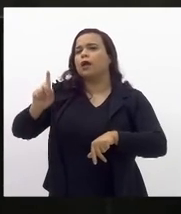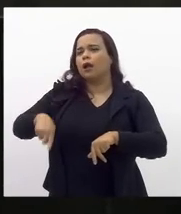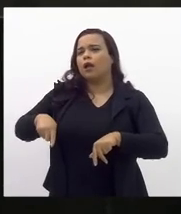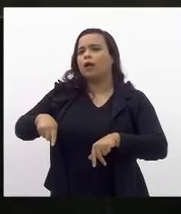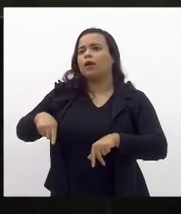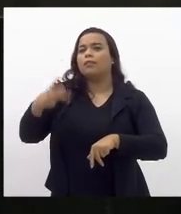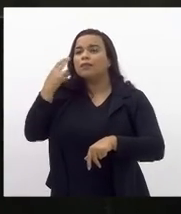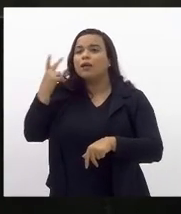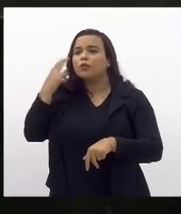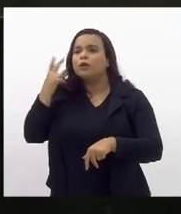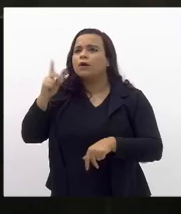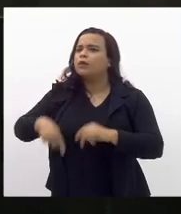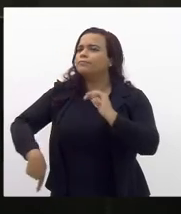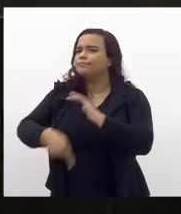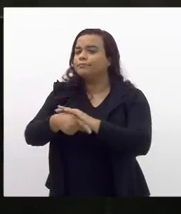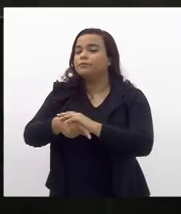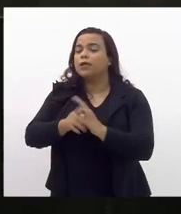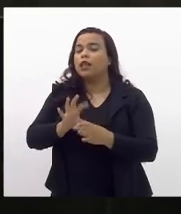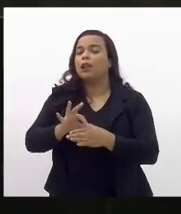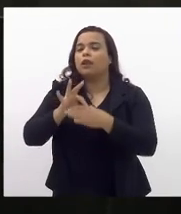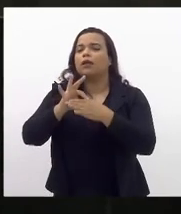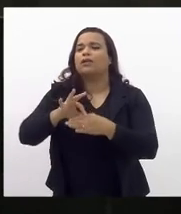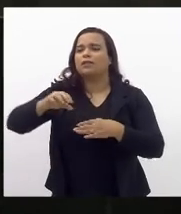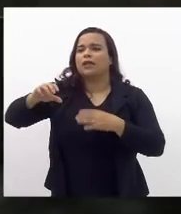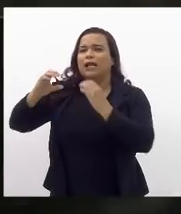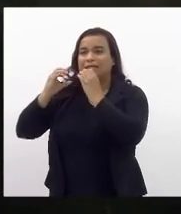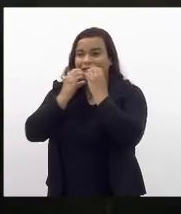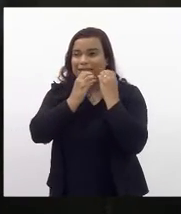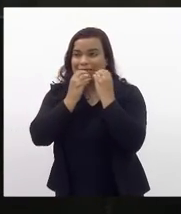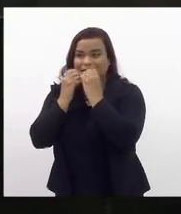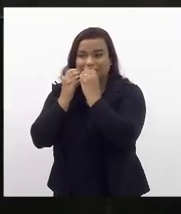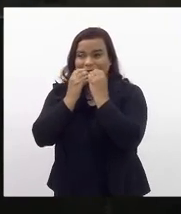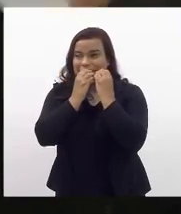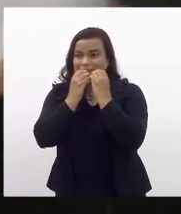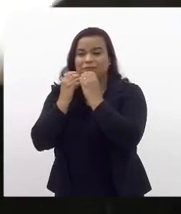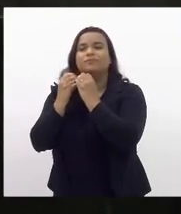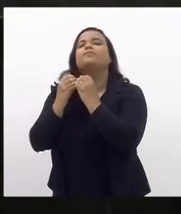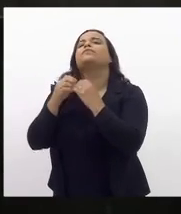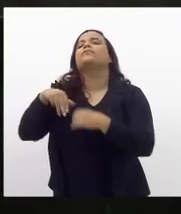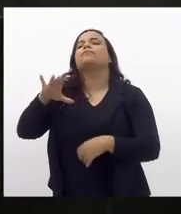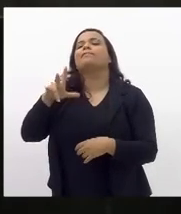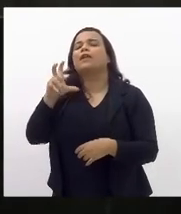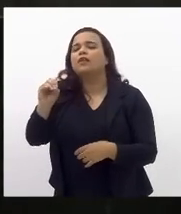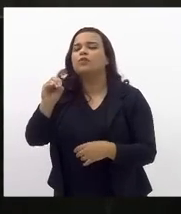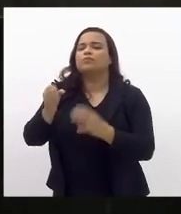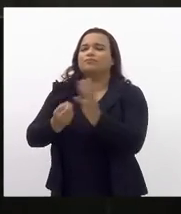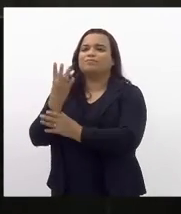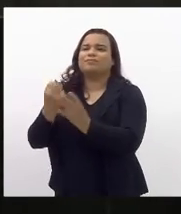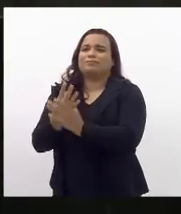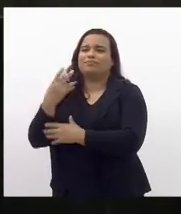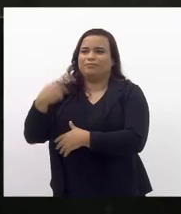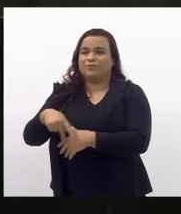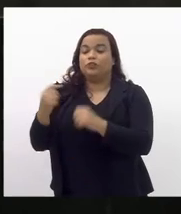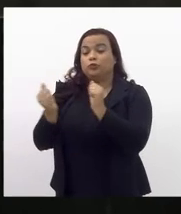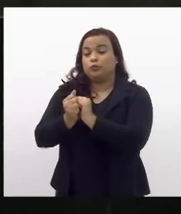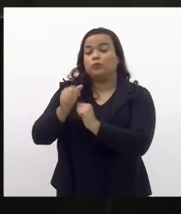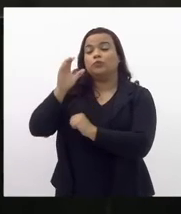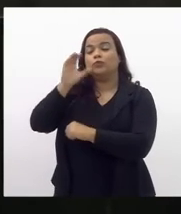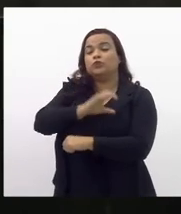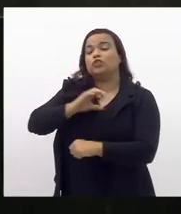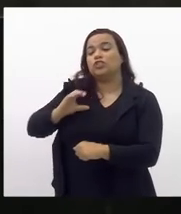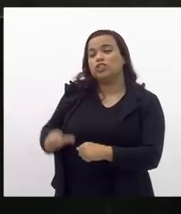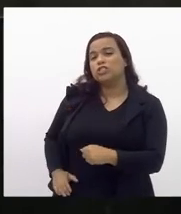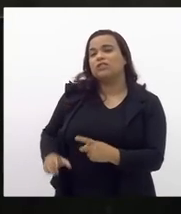a exportação de milho no mundo, ao lado da China e dos Estados Unidos. Então, nós temos esse insumo natural à nossa disposição. Por outro lado,